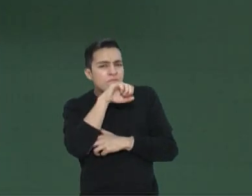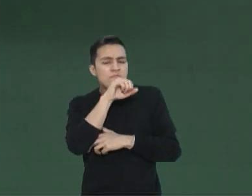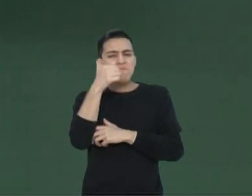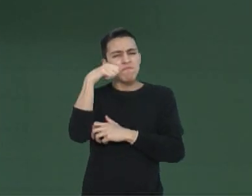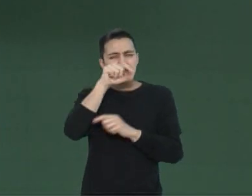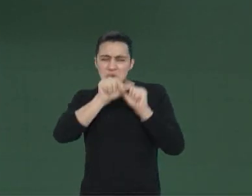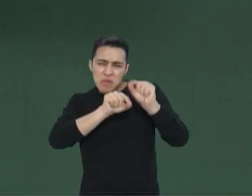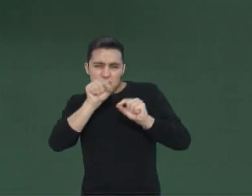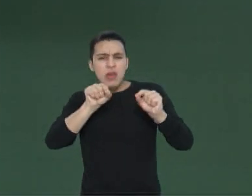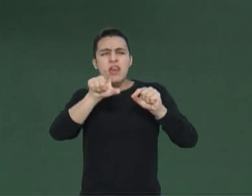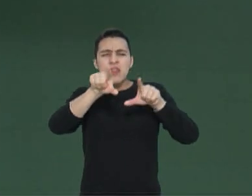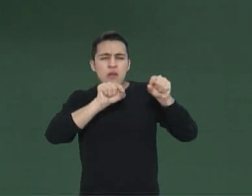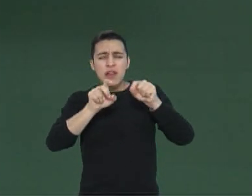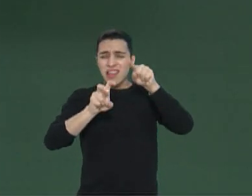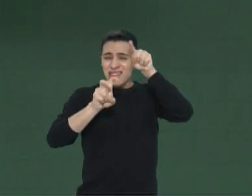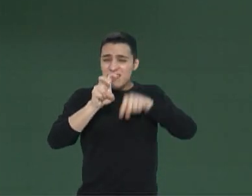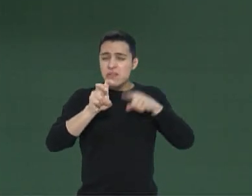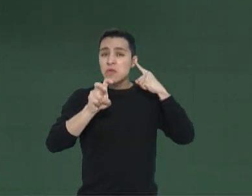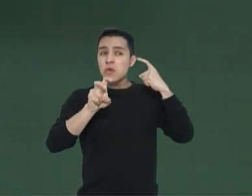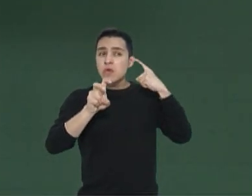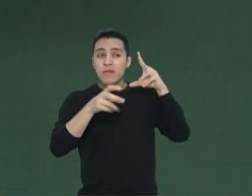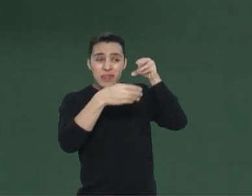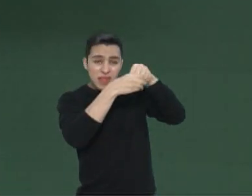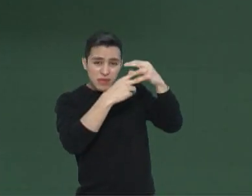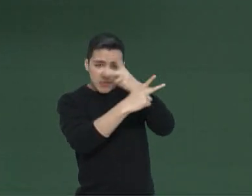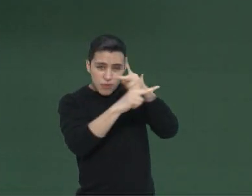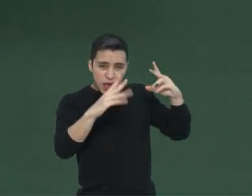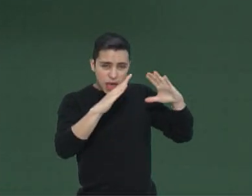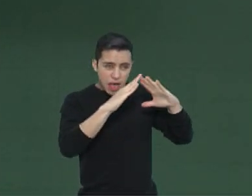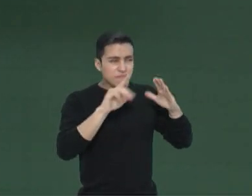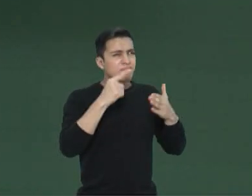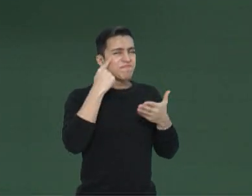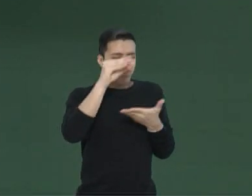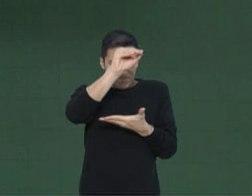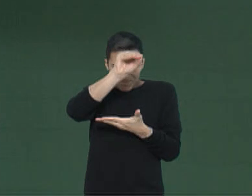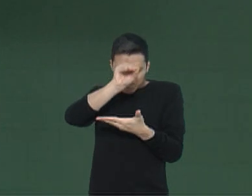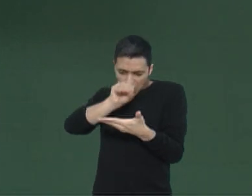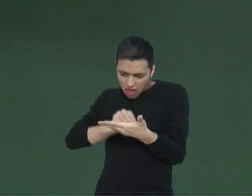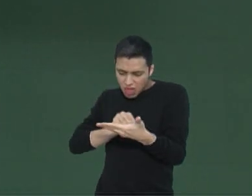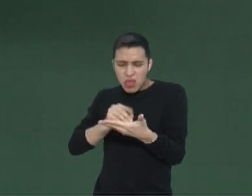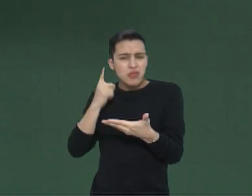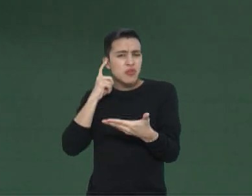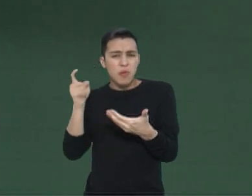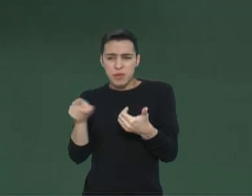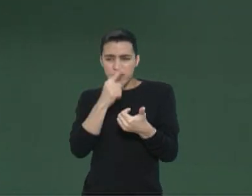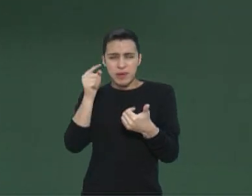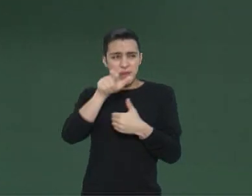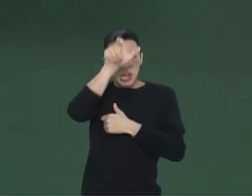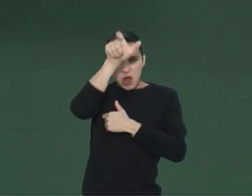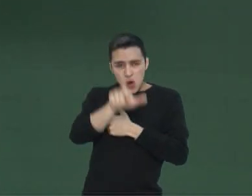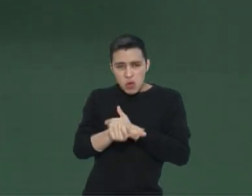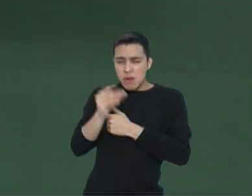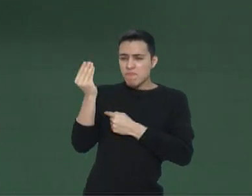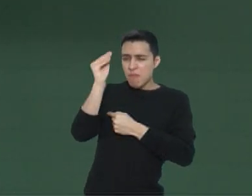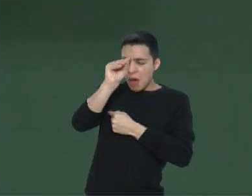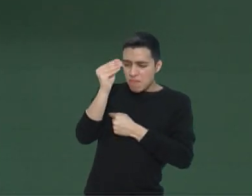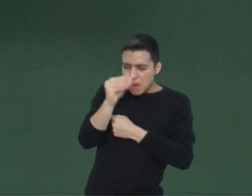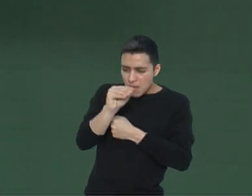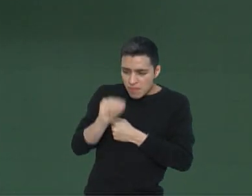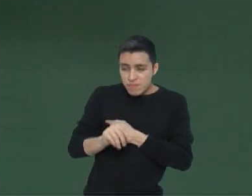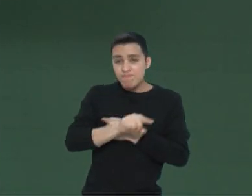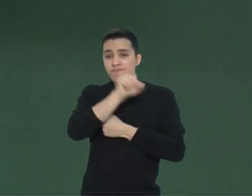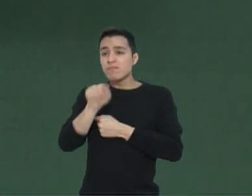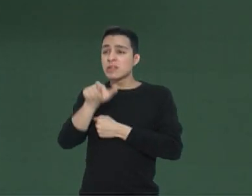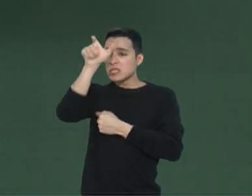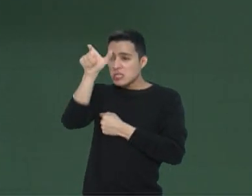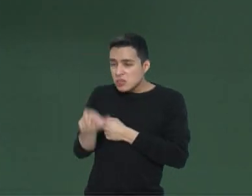5 sons que você encontra em sua casa. Você colocará esses 5 sons na primeira coluna. Na segunda